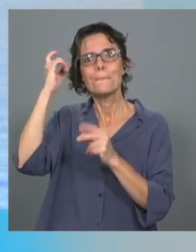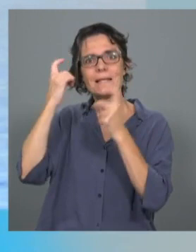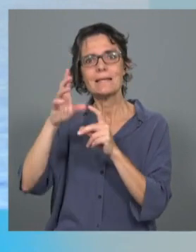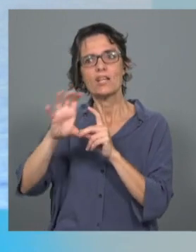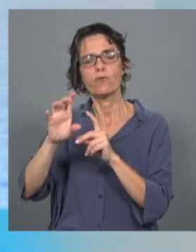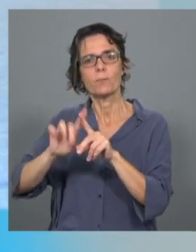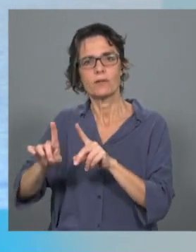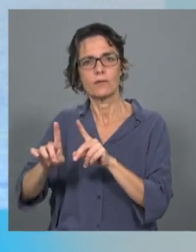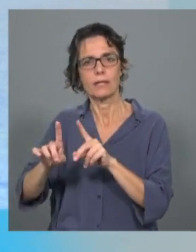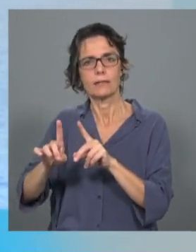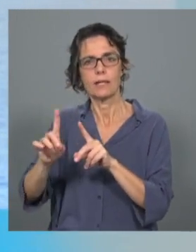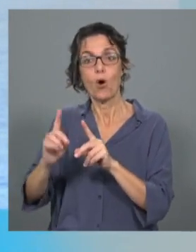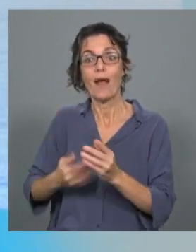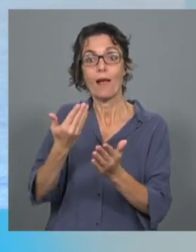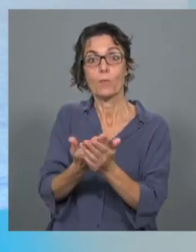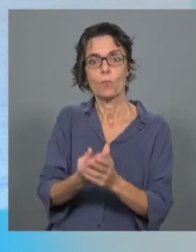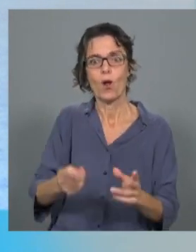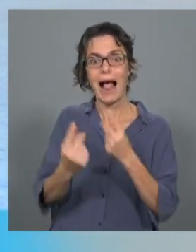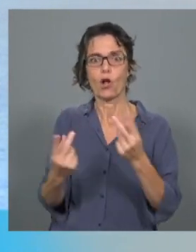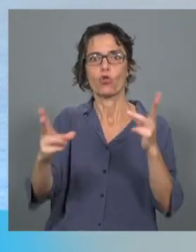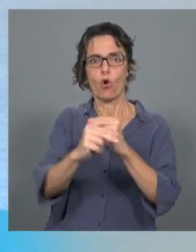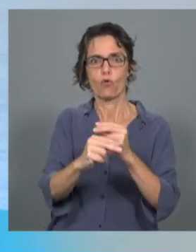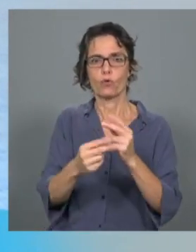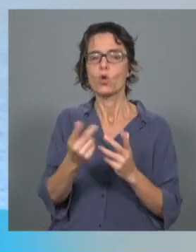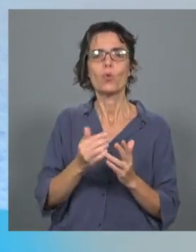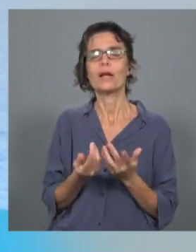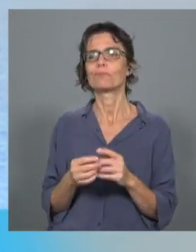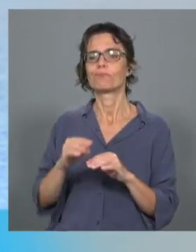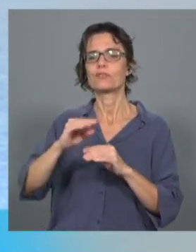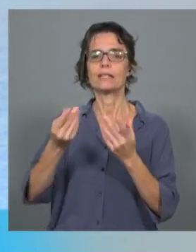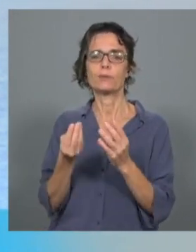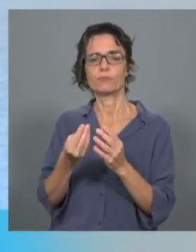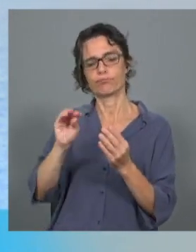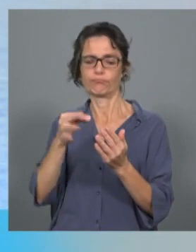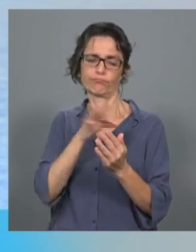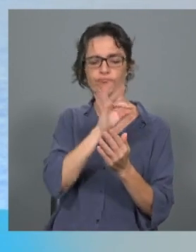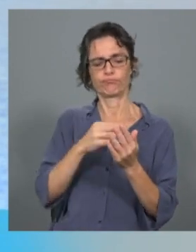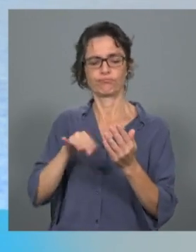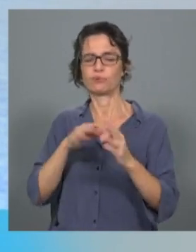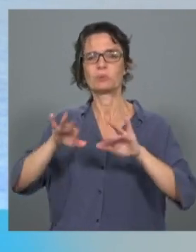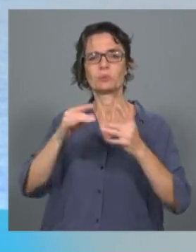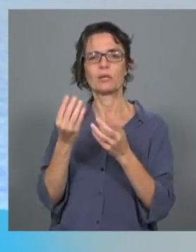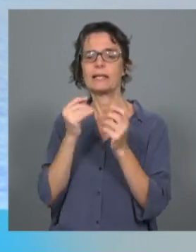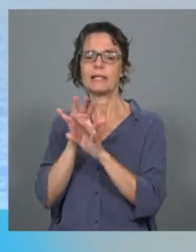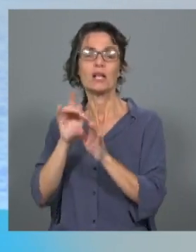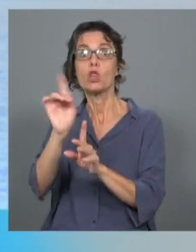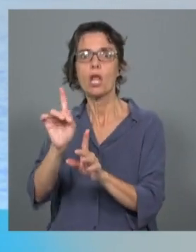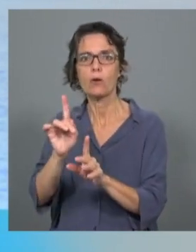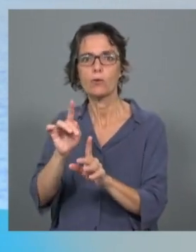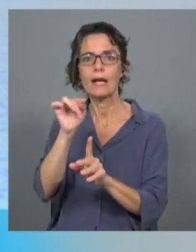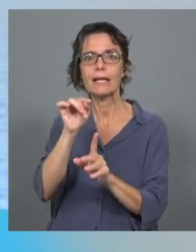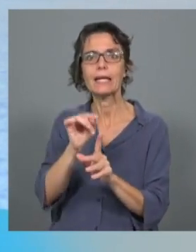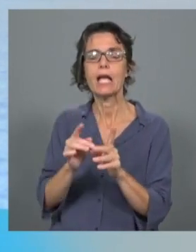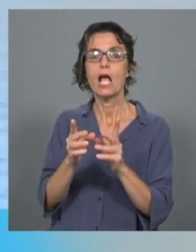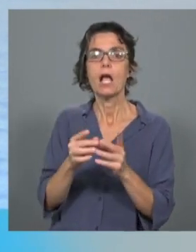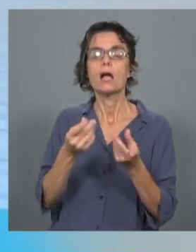Não se trata de utilizar o mesmo baralho de cartas, limpamos o pó, baralhamos e voltamos a dar. Não é isso que está em causa. É usar novos baralhos